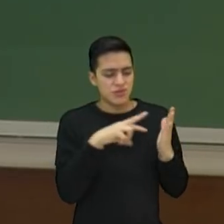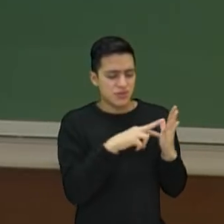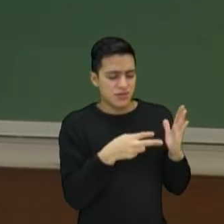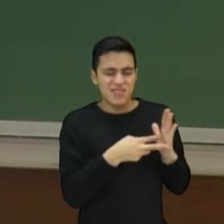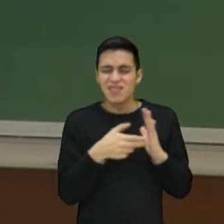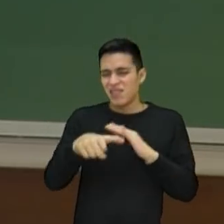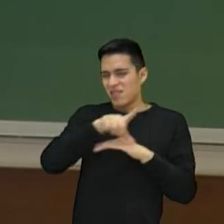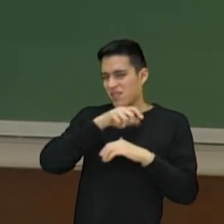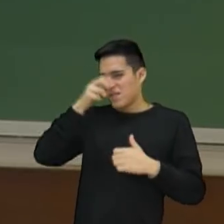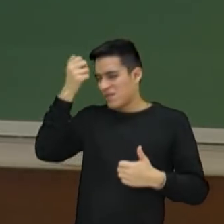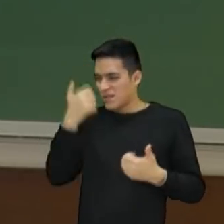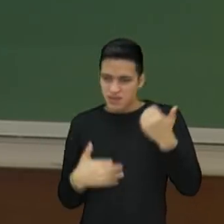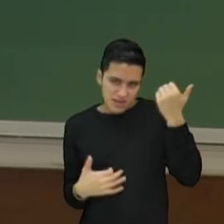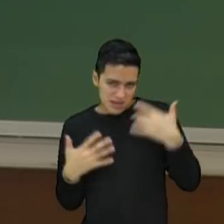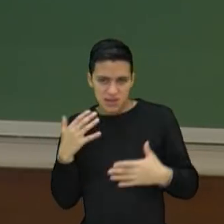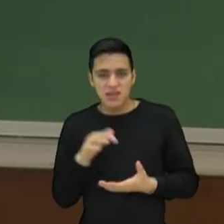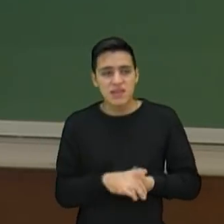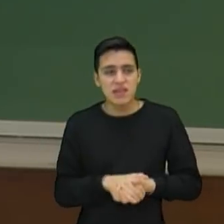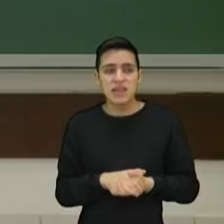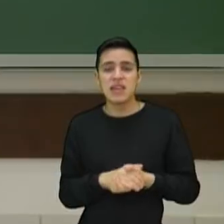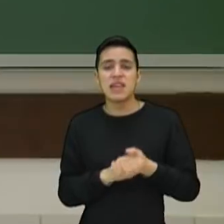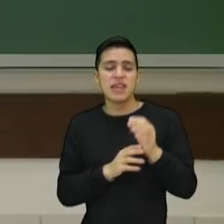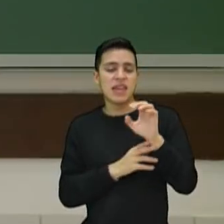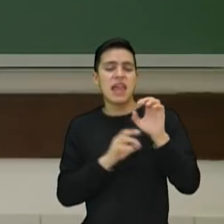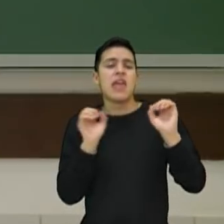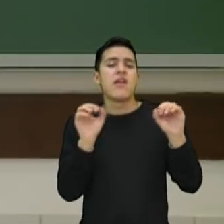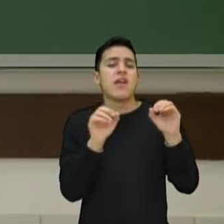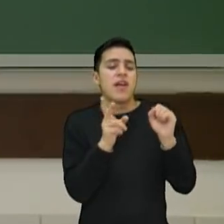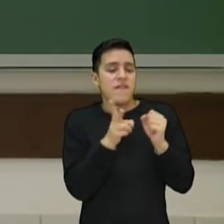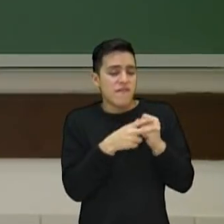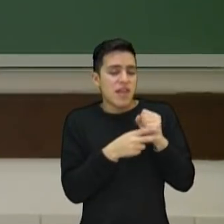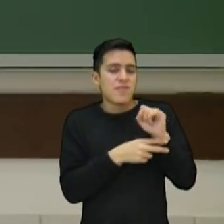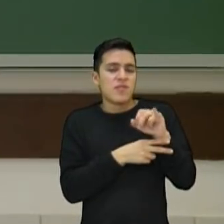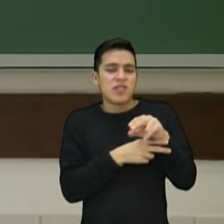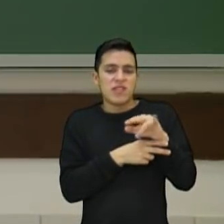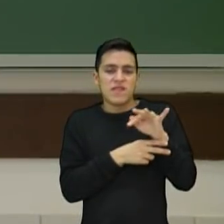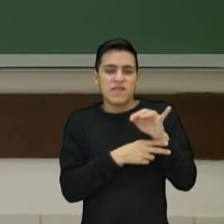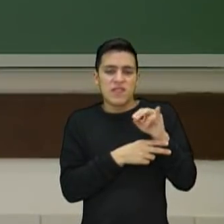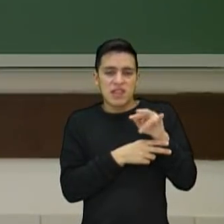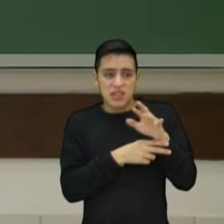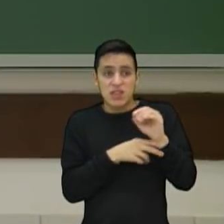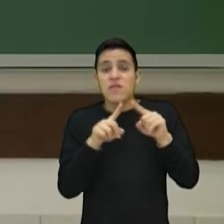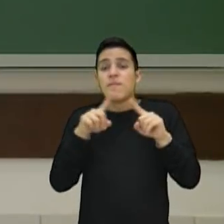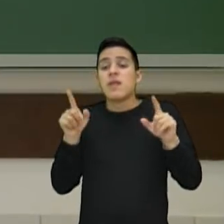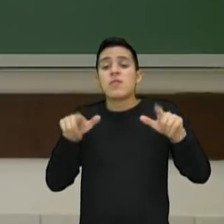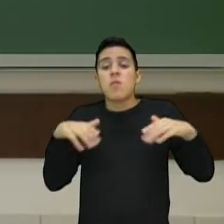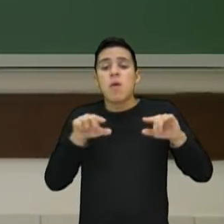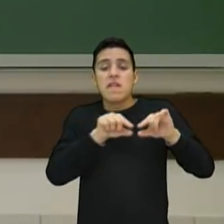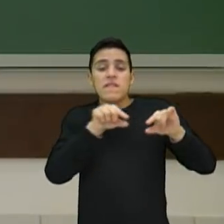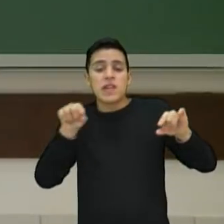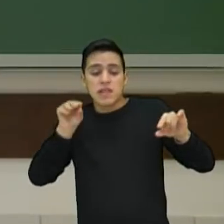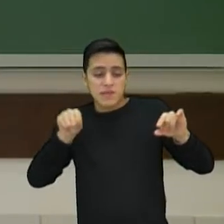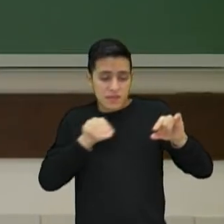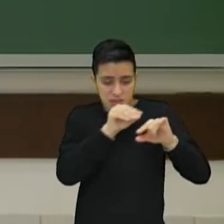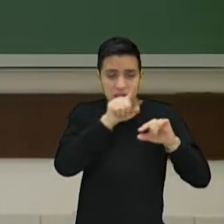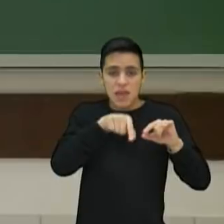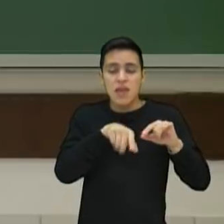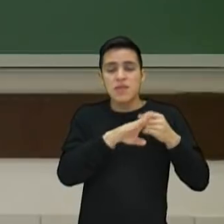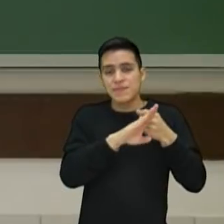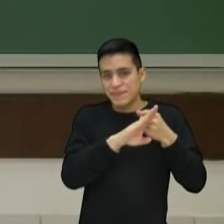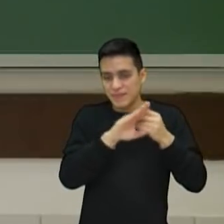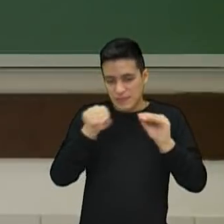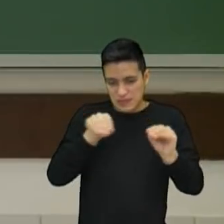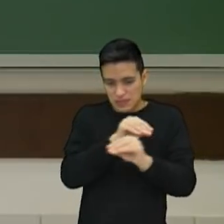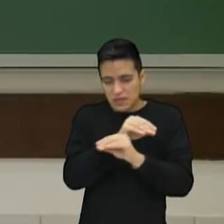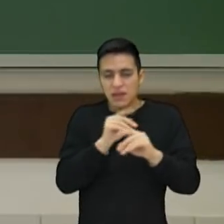falado. Educar, verbo infinitivo, ele está na posição de substantivo, de sujeito aqui também. É dar